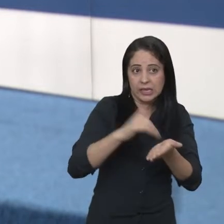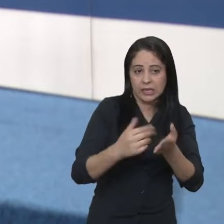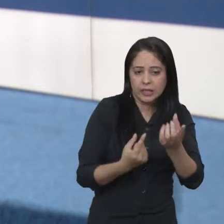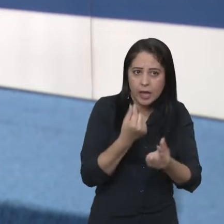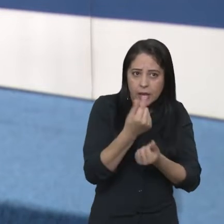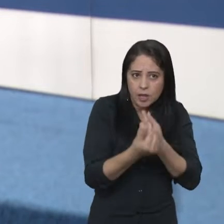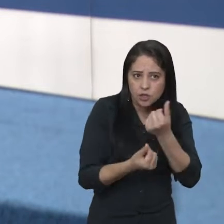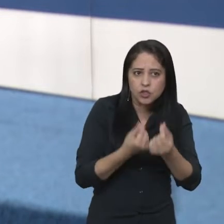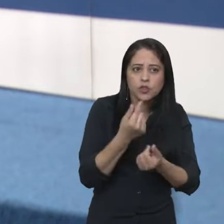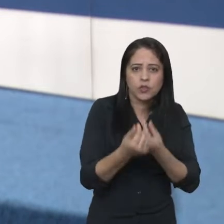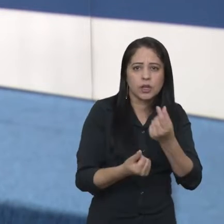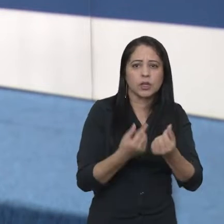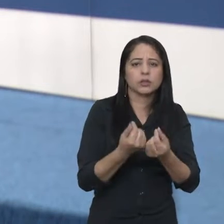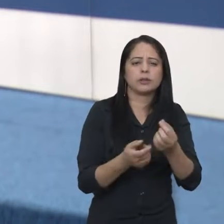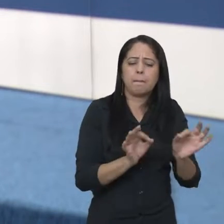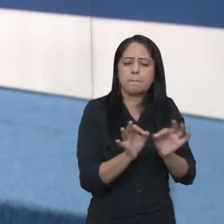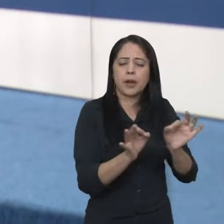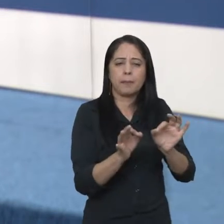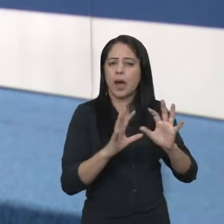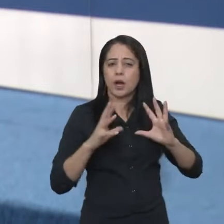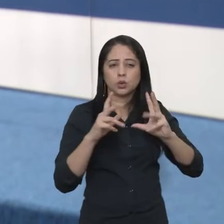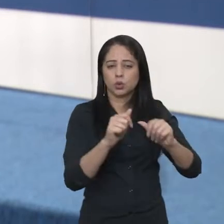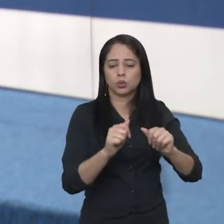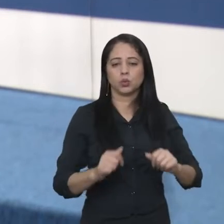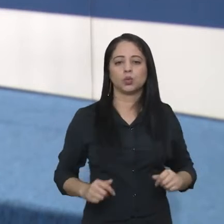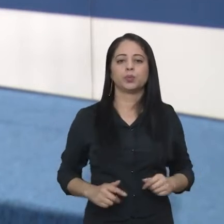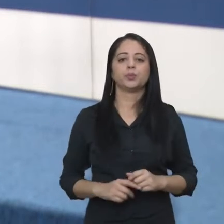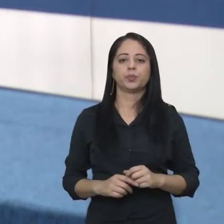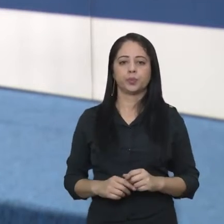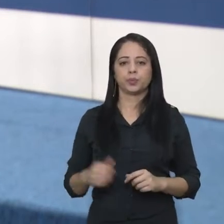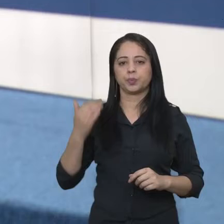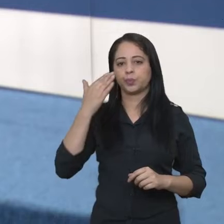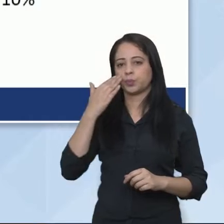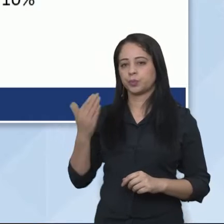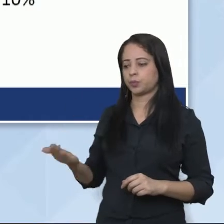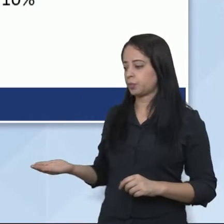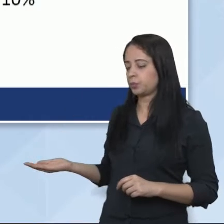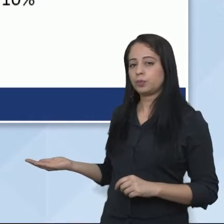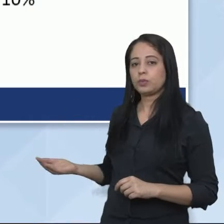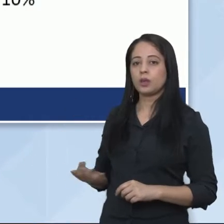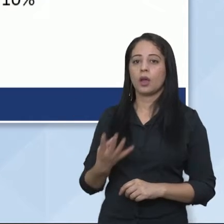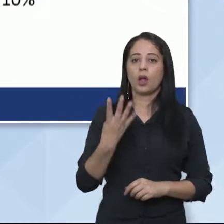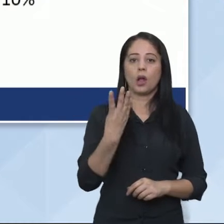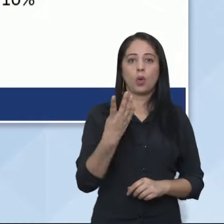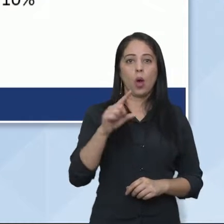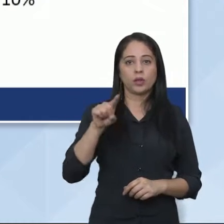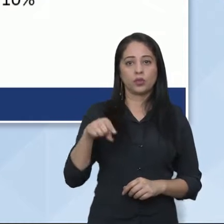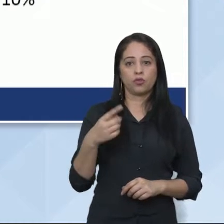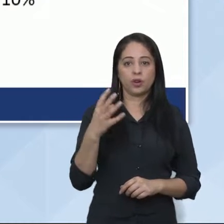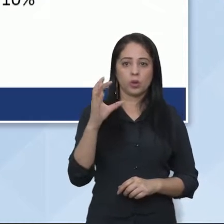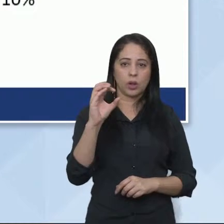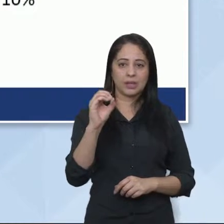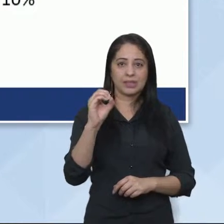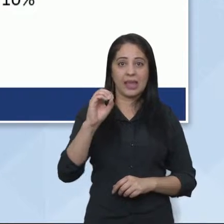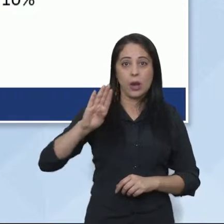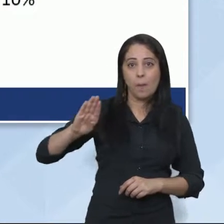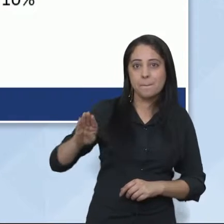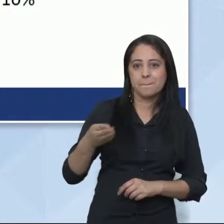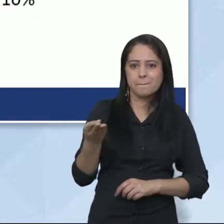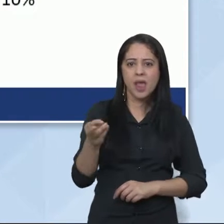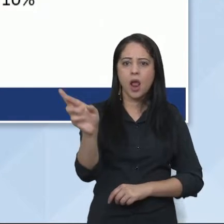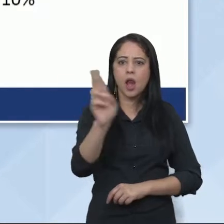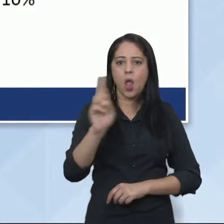a Secretaria de Finanças faz a parte econômico-financeira do projeto. A receita prevista para São José dos Campos